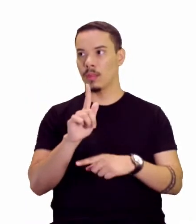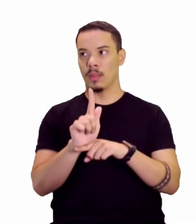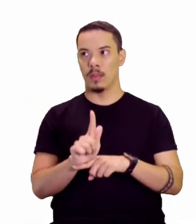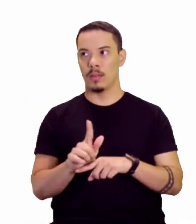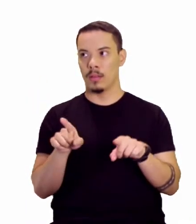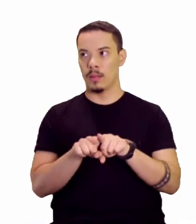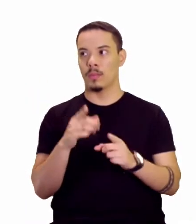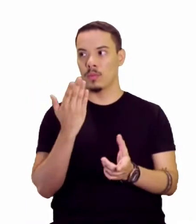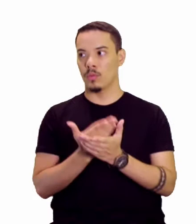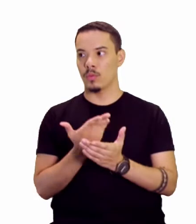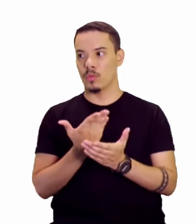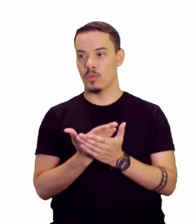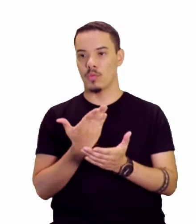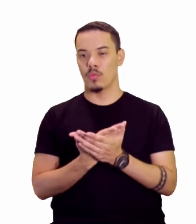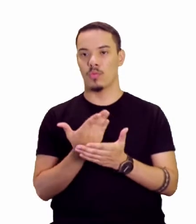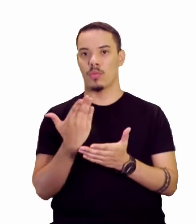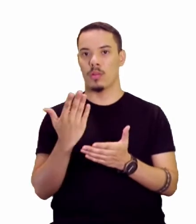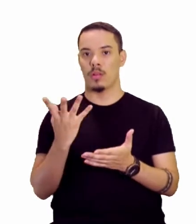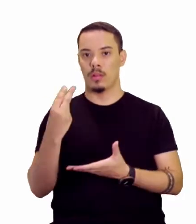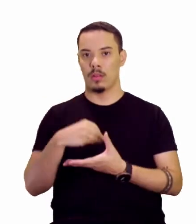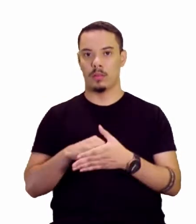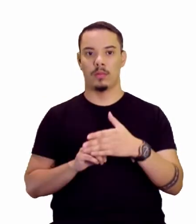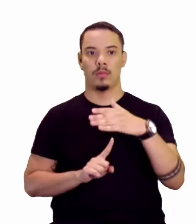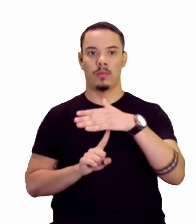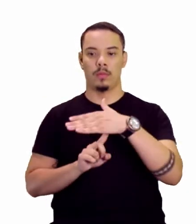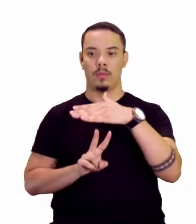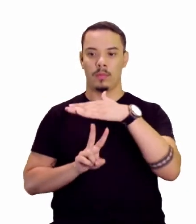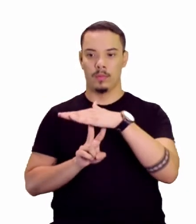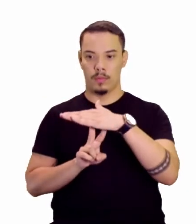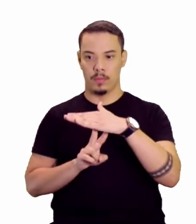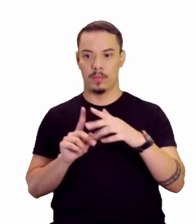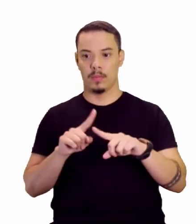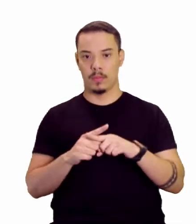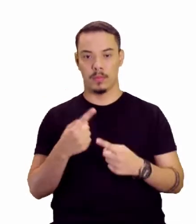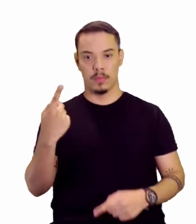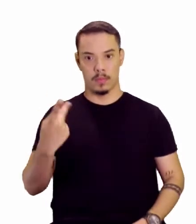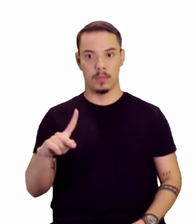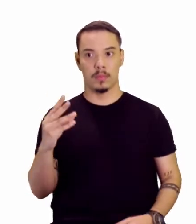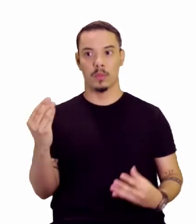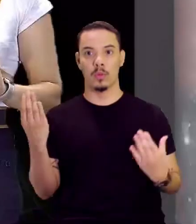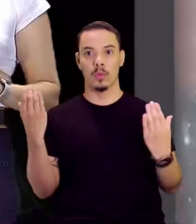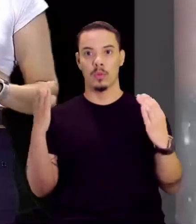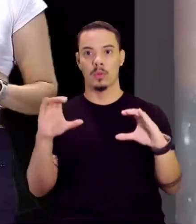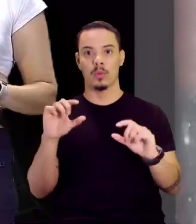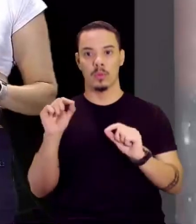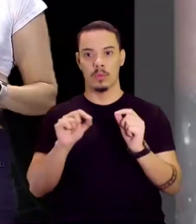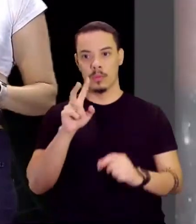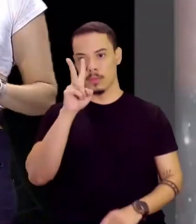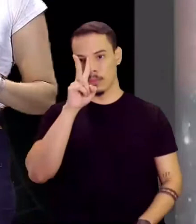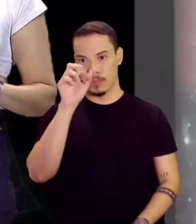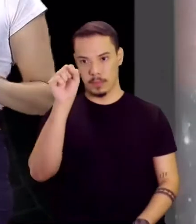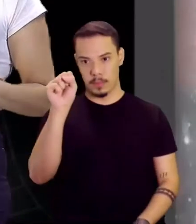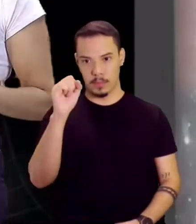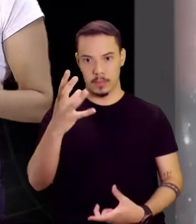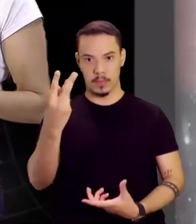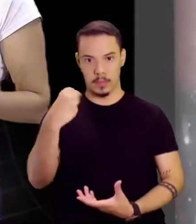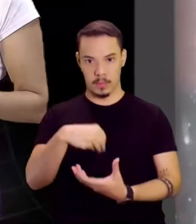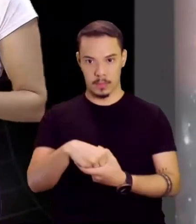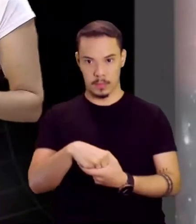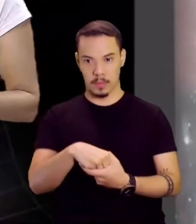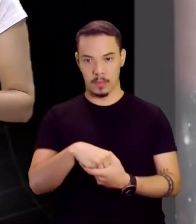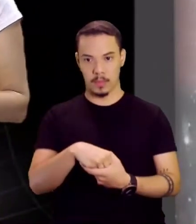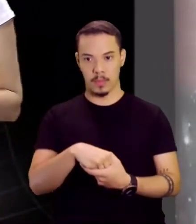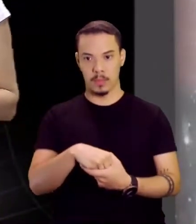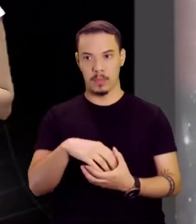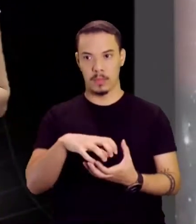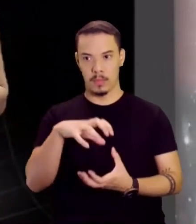vamos estudar aí na unidade 2, lá na dinâmica. Mas aqui a gente colocou, essa força gravitacional aí atrai